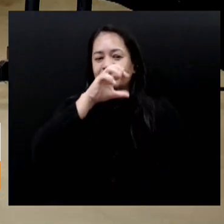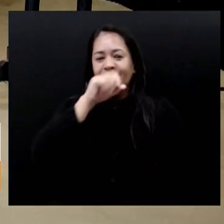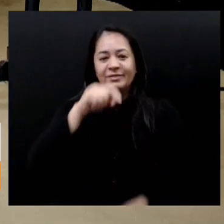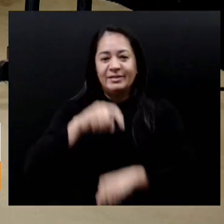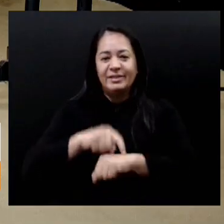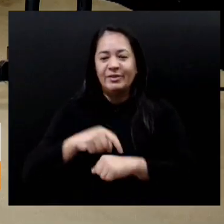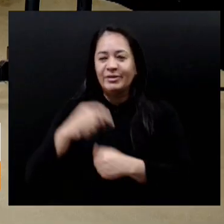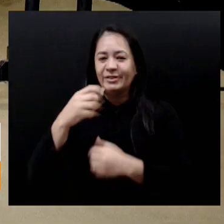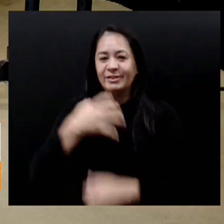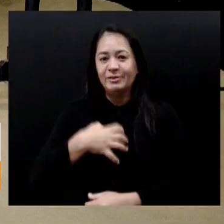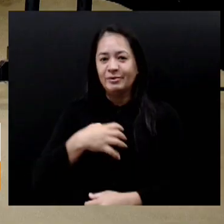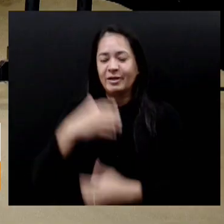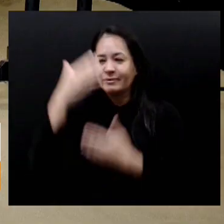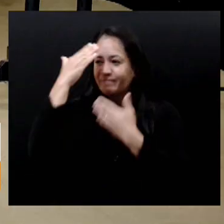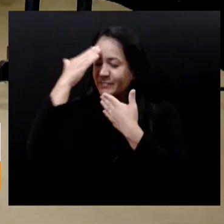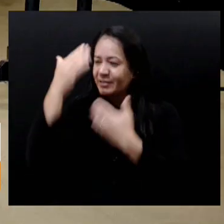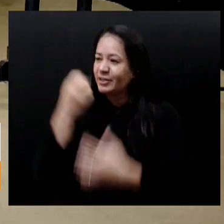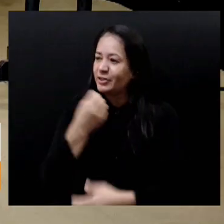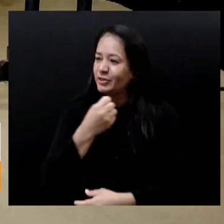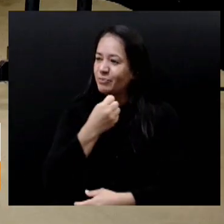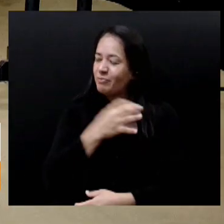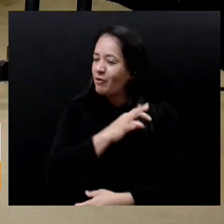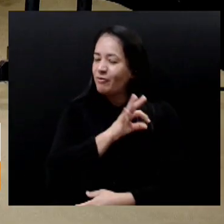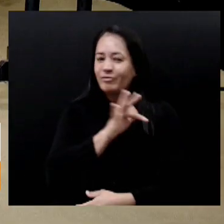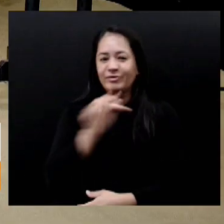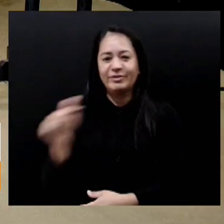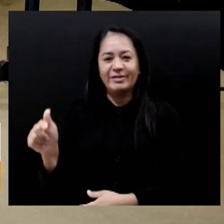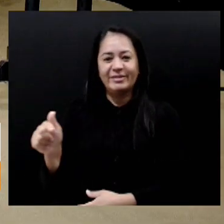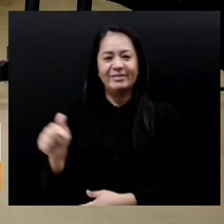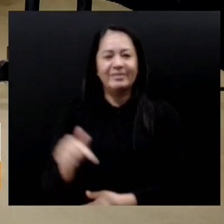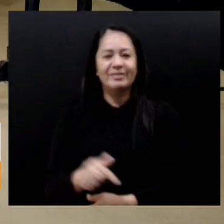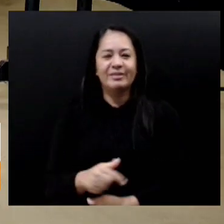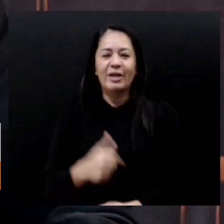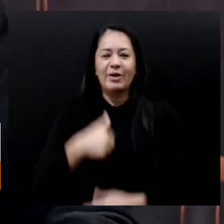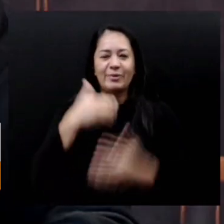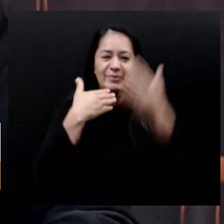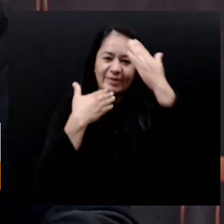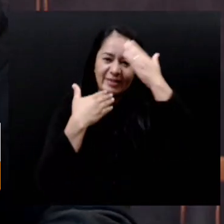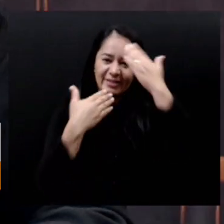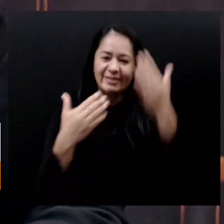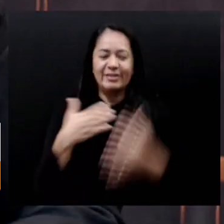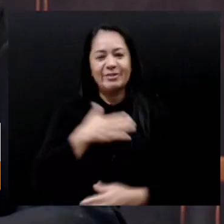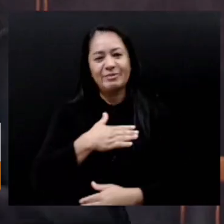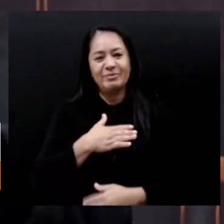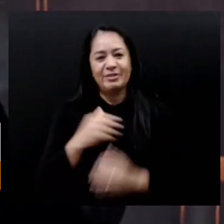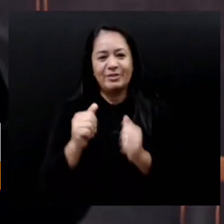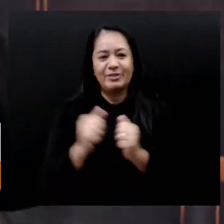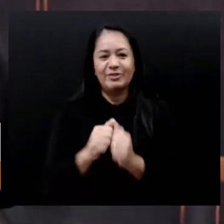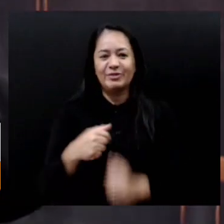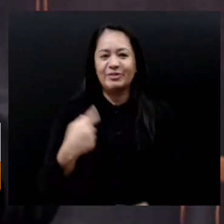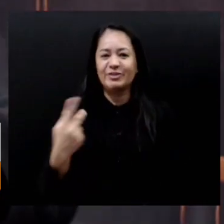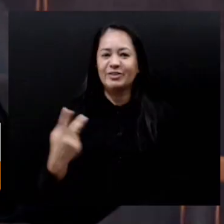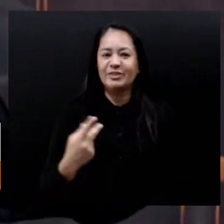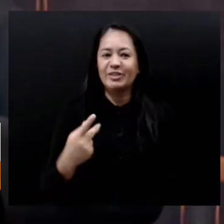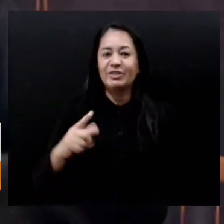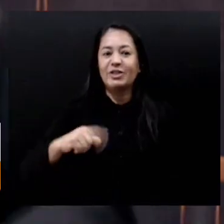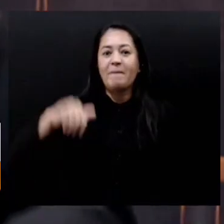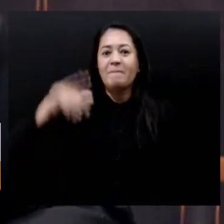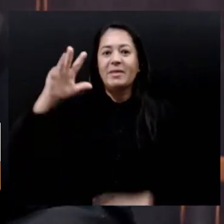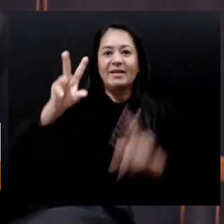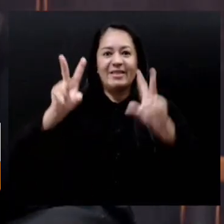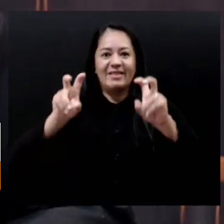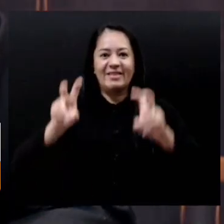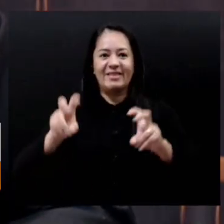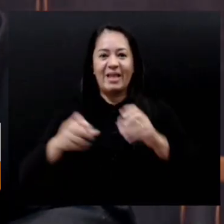Muito obrigada e bom final de semana. Eu que agradeço, Rúbia. Foi um prazer estar aqui. Acho que a gente tinha até mais temas para esgotar em relação